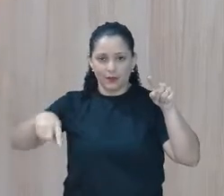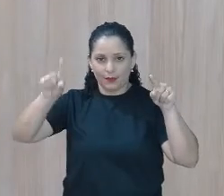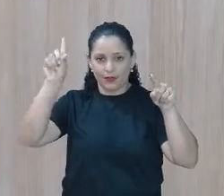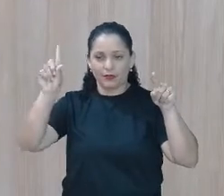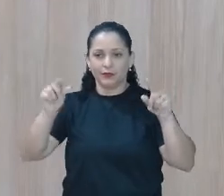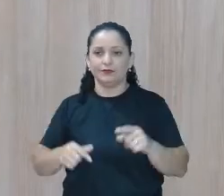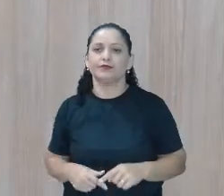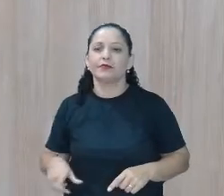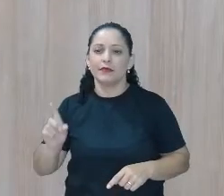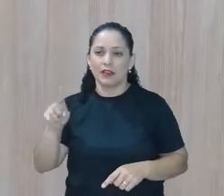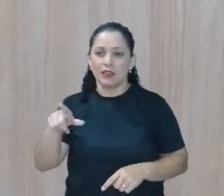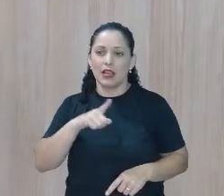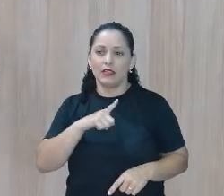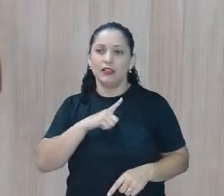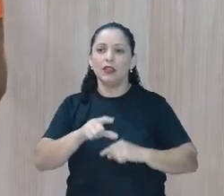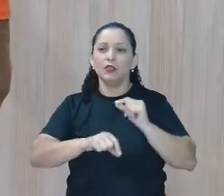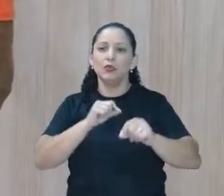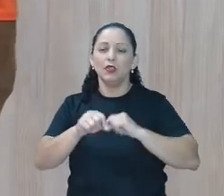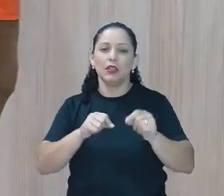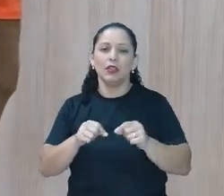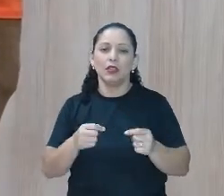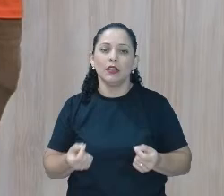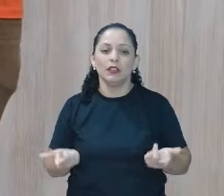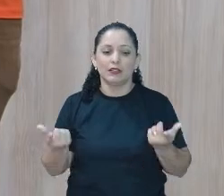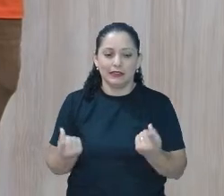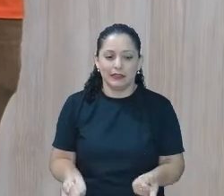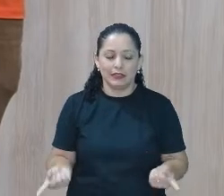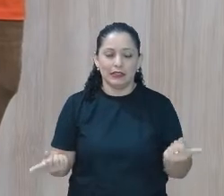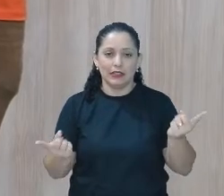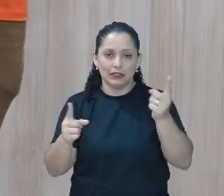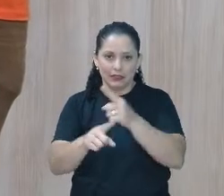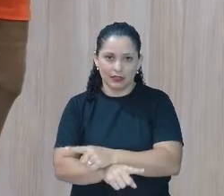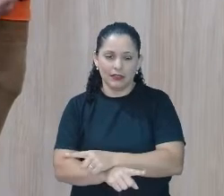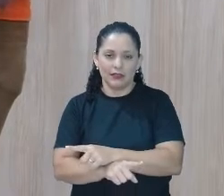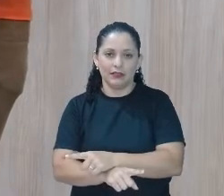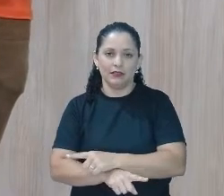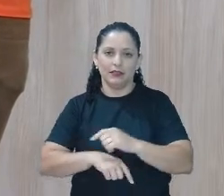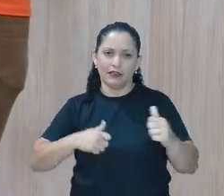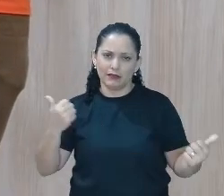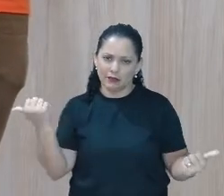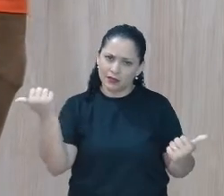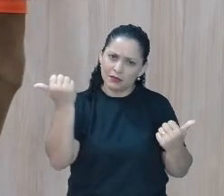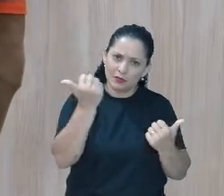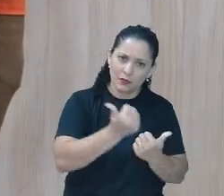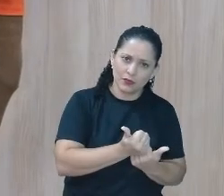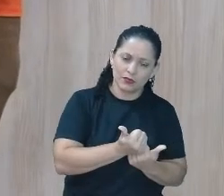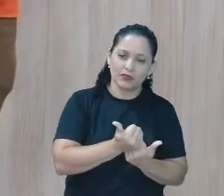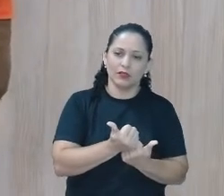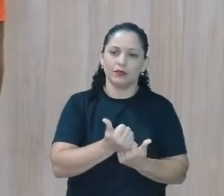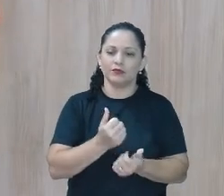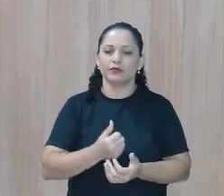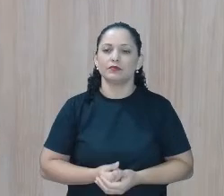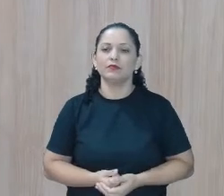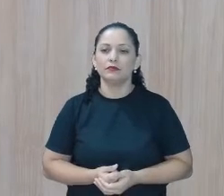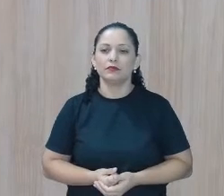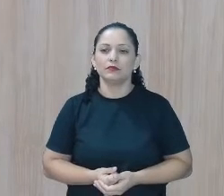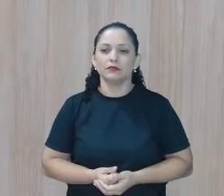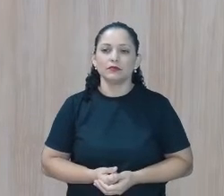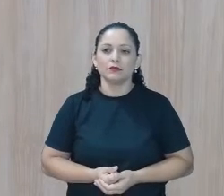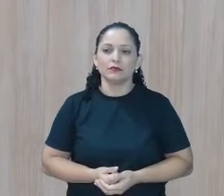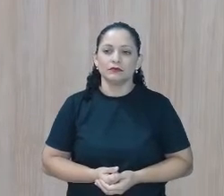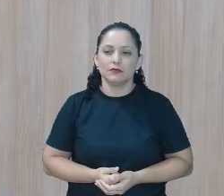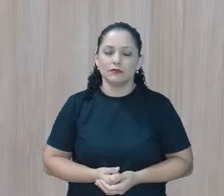grandezas diretamente o que? Proporcionais, certo? Então, essa relação que eu fiz aqui